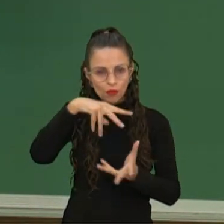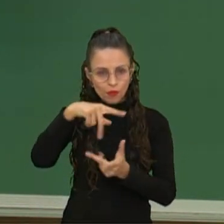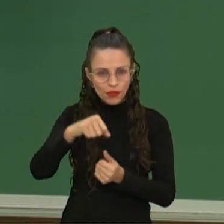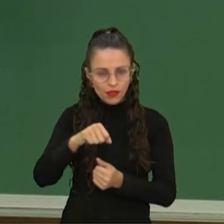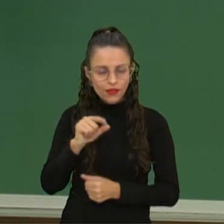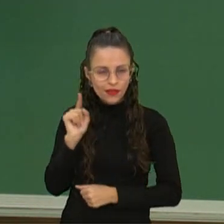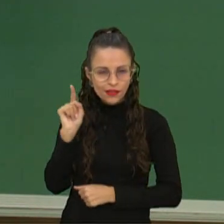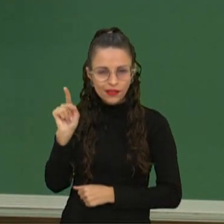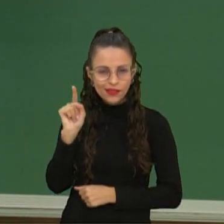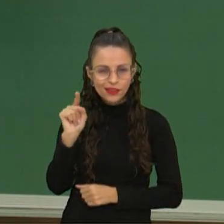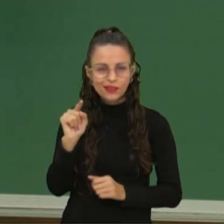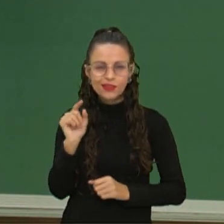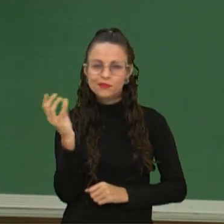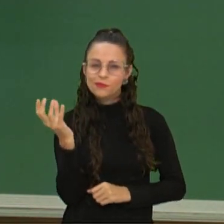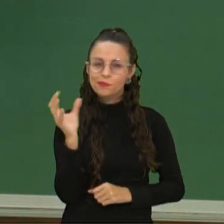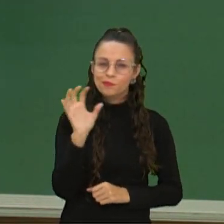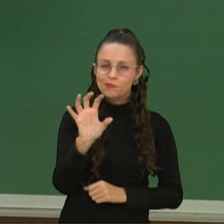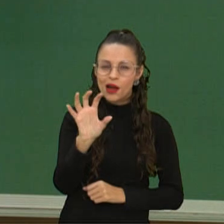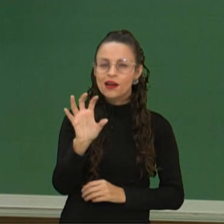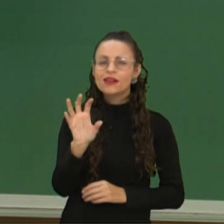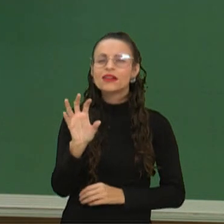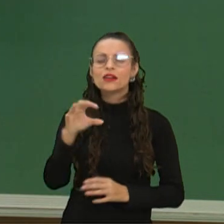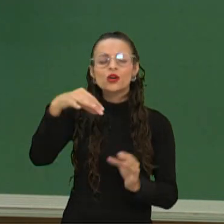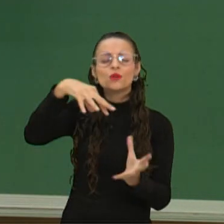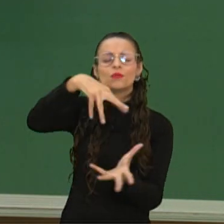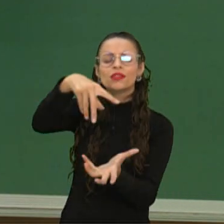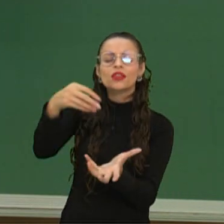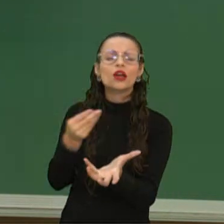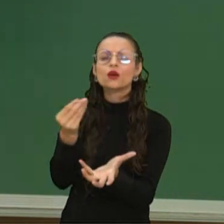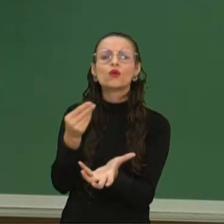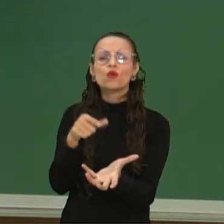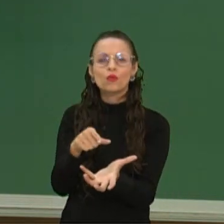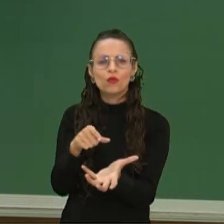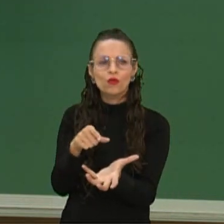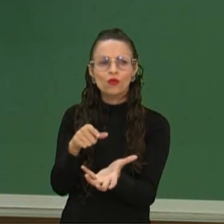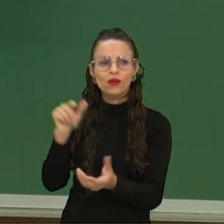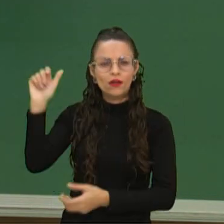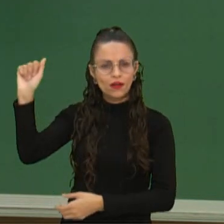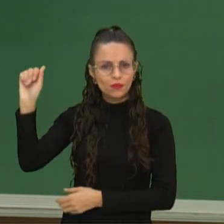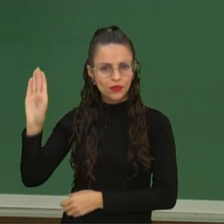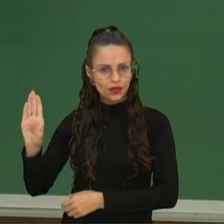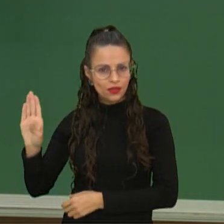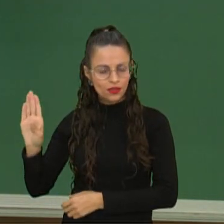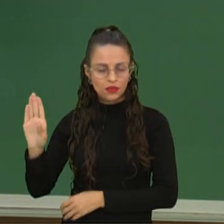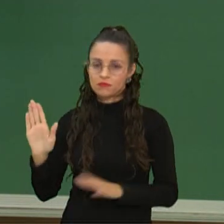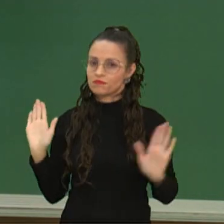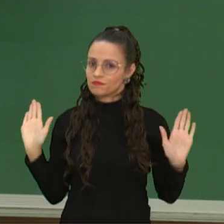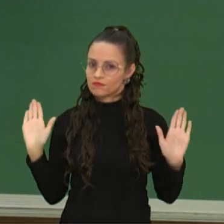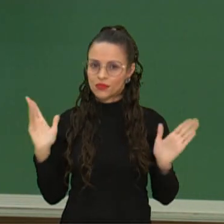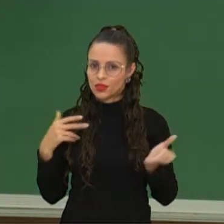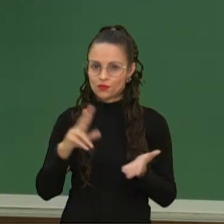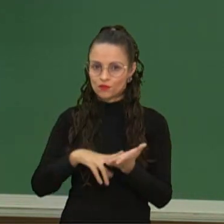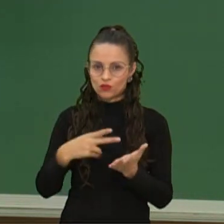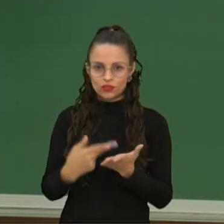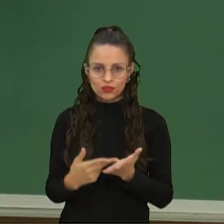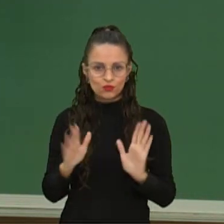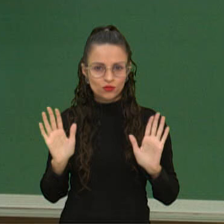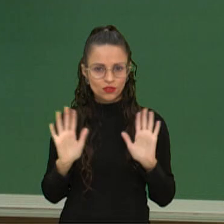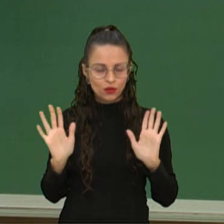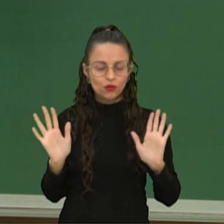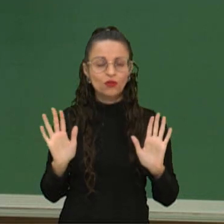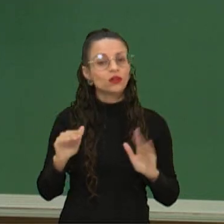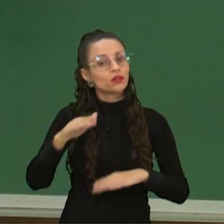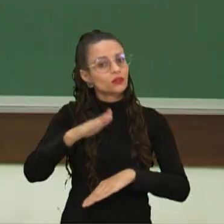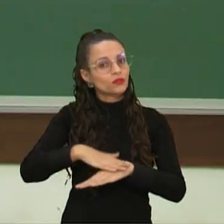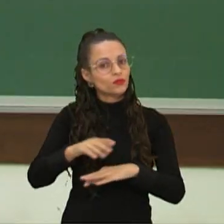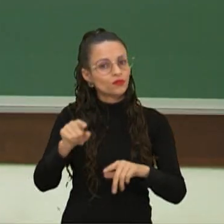na capa da revista, está o quê? Melting or breaking? A ou B. Também não vou dar a tradução, senão eu dou a resposta. Eu